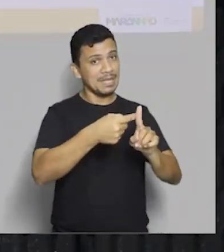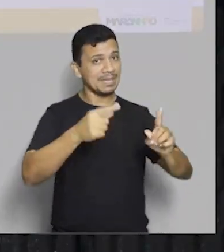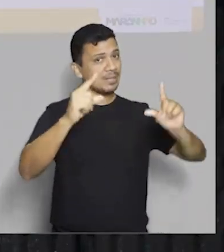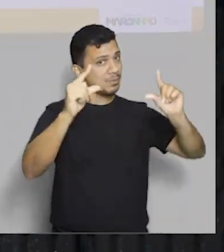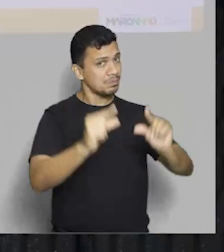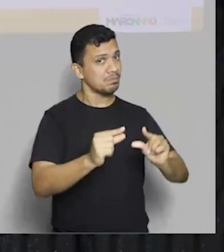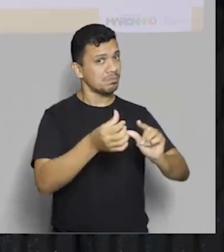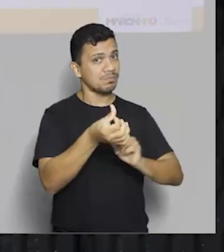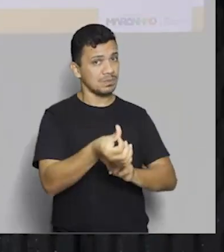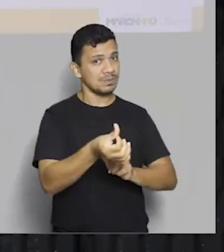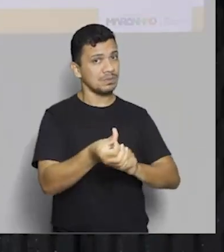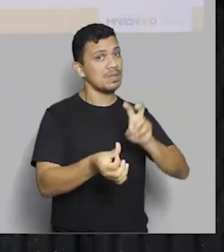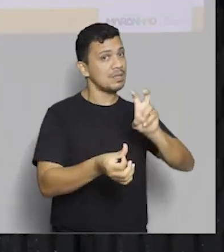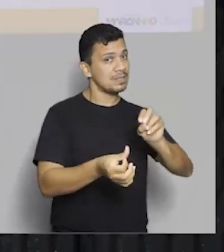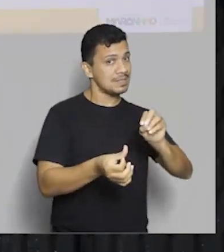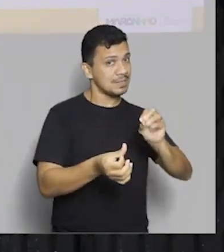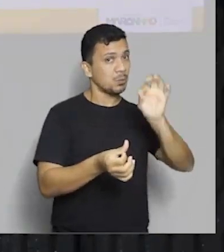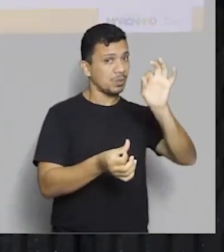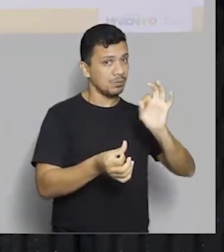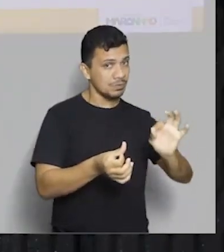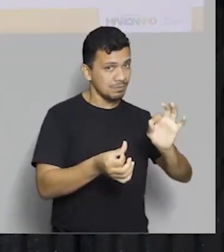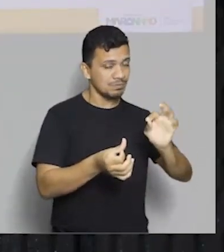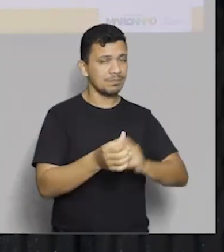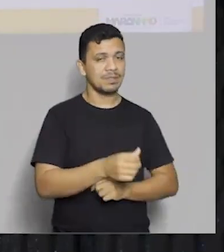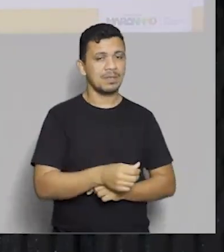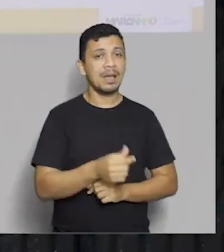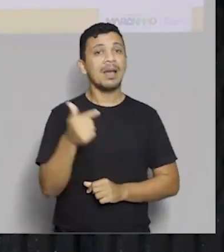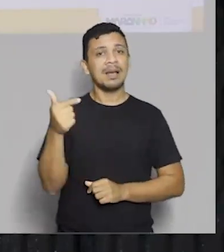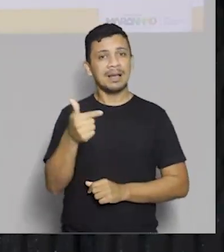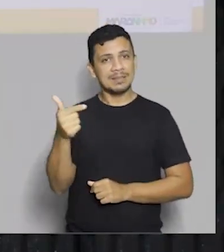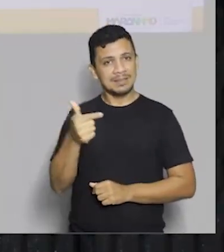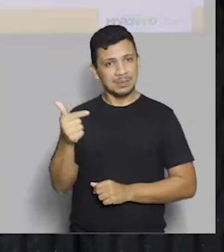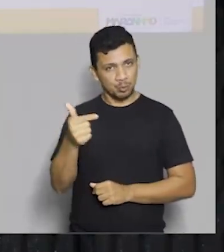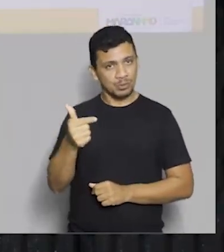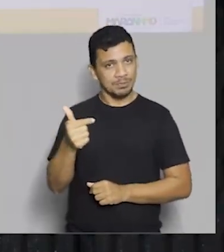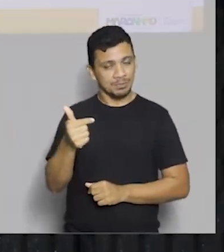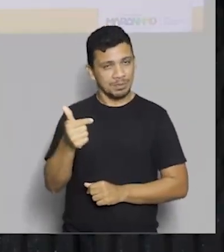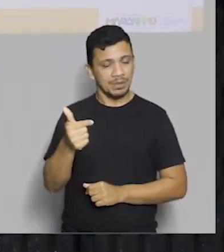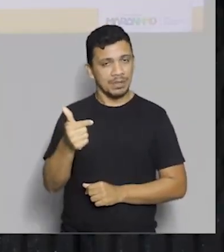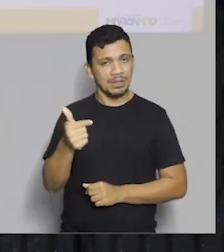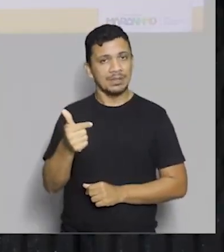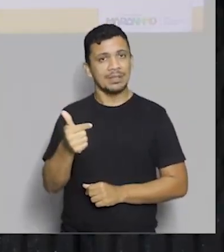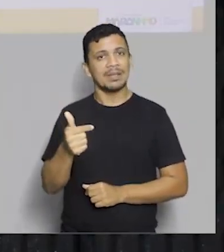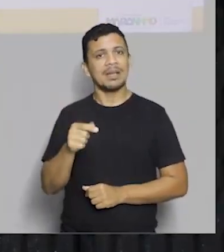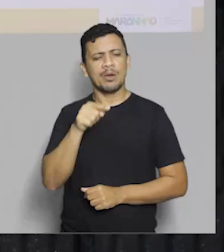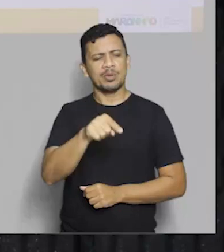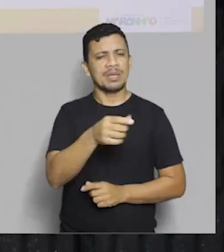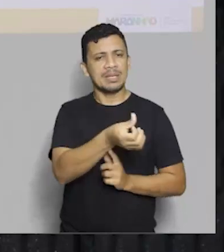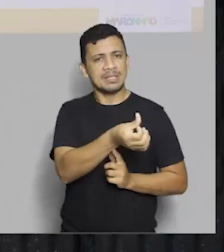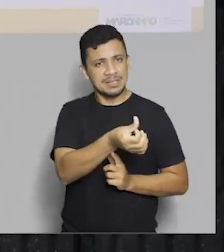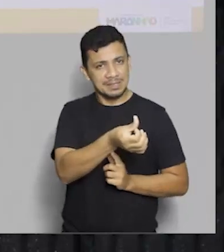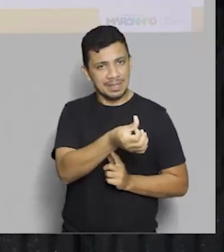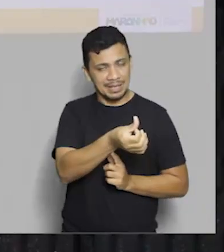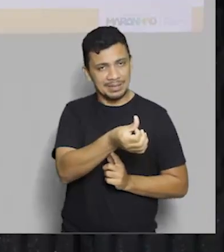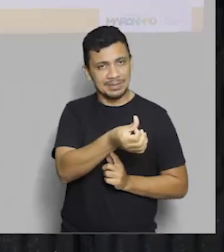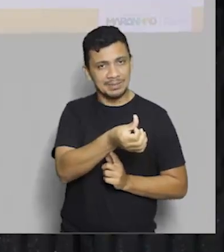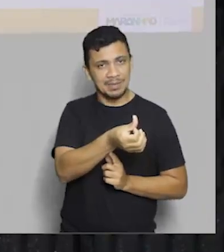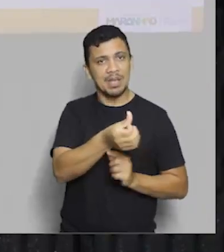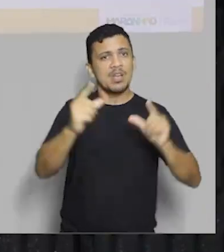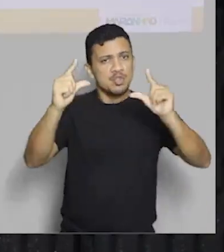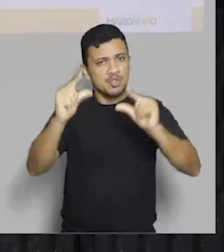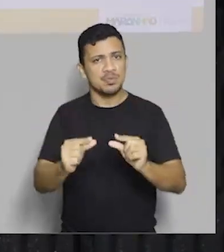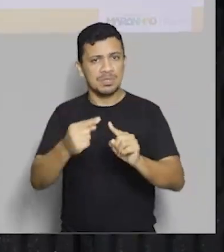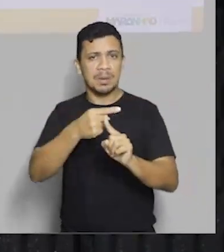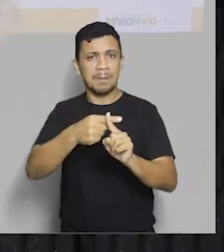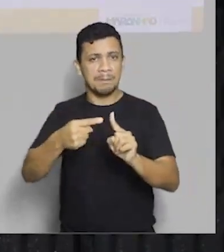Vou reduzir 50%. A segunda meia-vida, esse valor de 6 vai ser reduzido pela metade, ou seja,